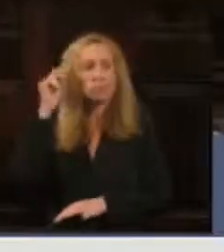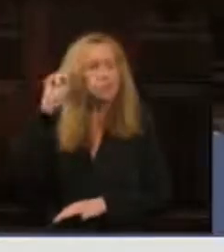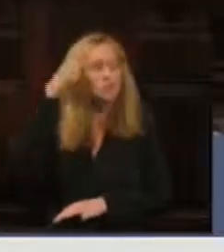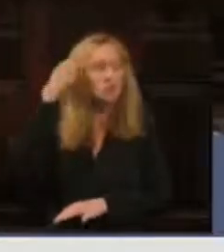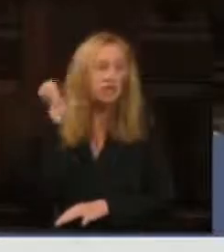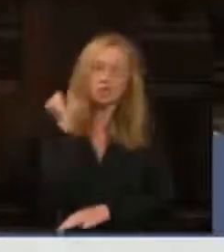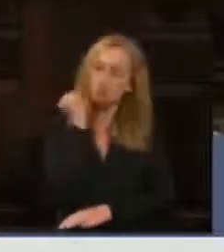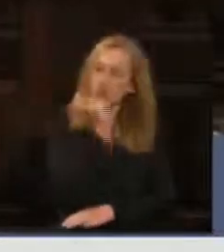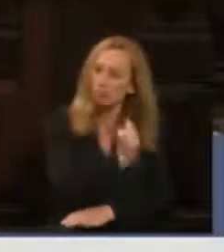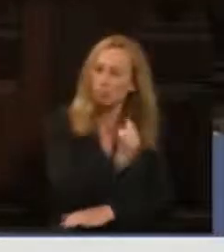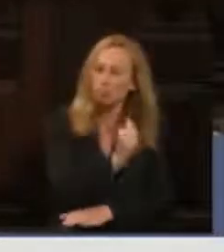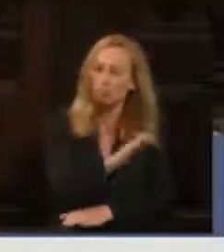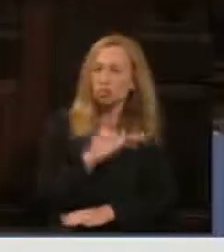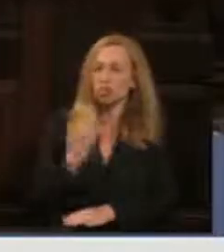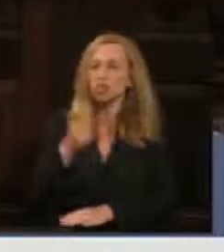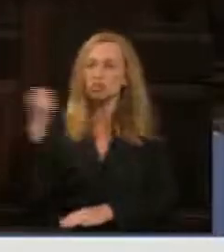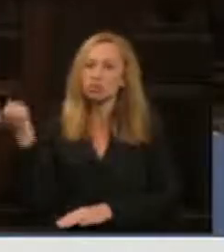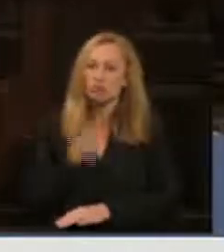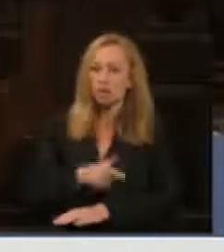de uma pessoa branca.